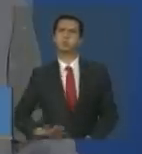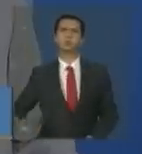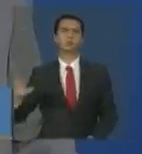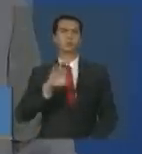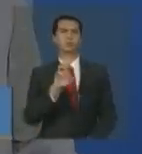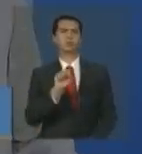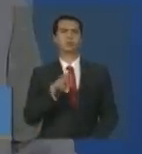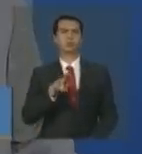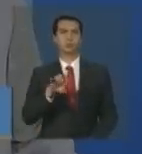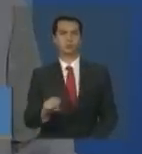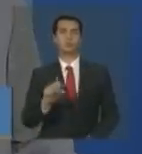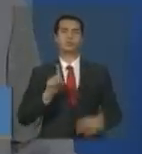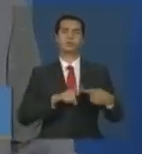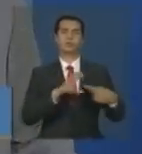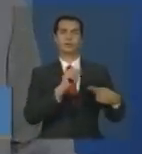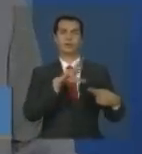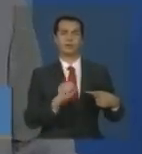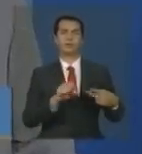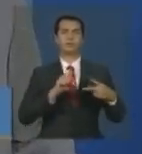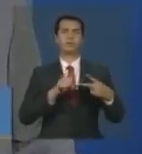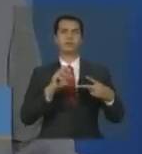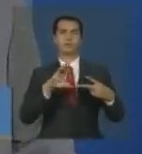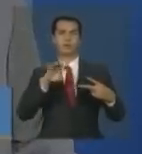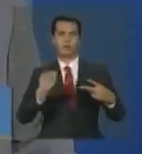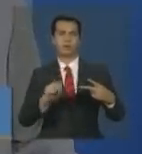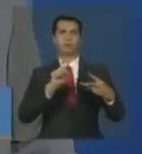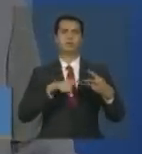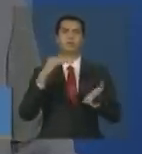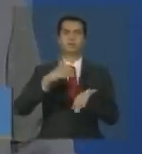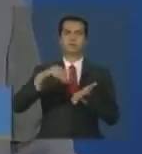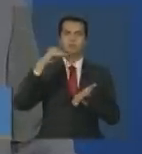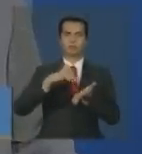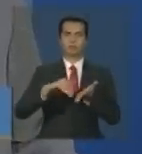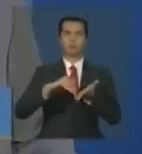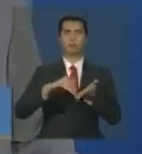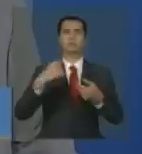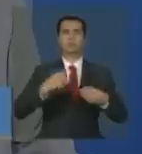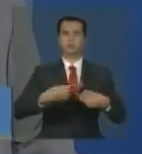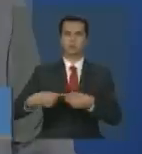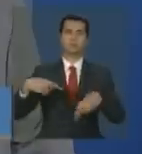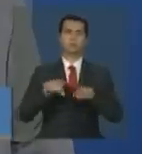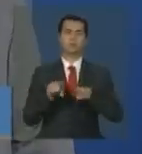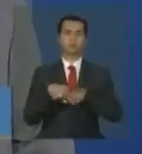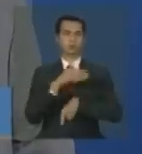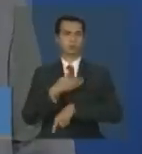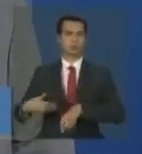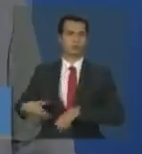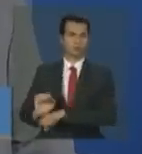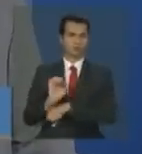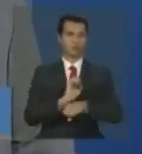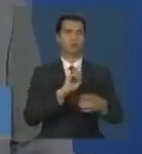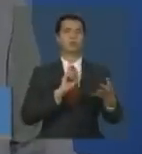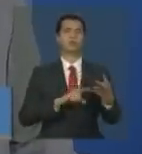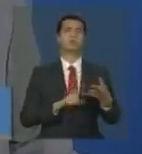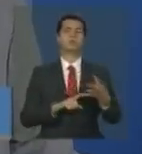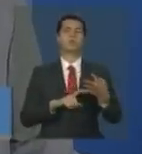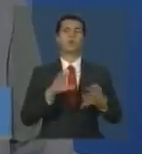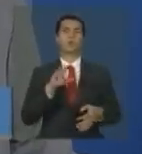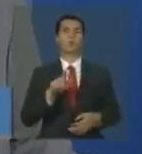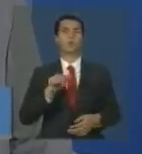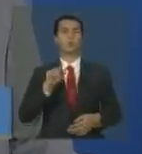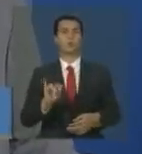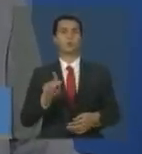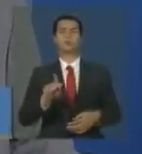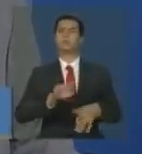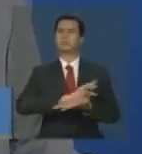temos os nossos CRAs, os nossos CREAs, as secretarias municipais e estaduais que respondem, as entidades. Então, é